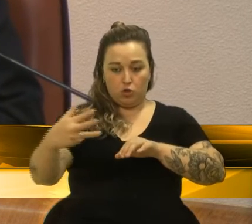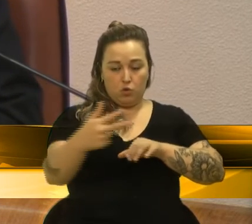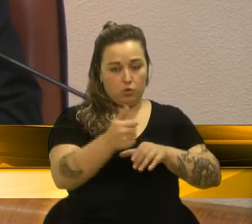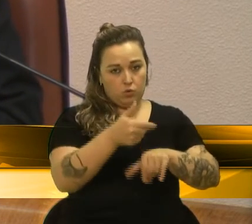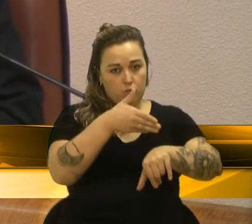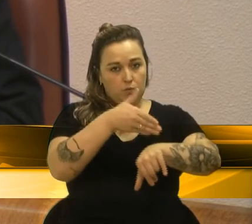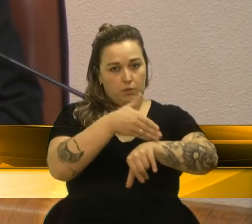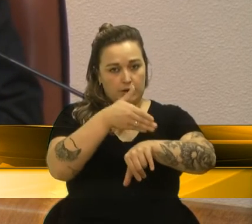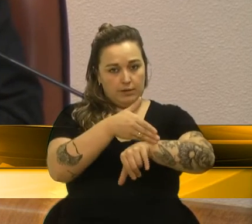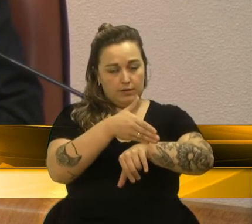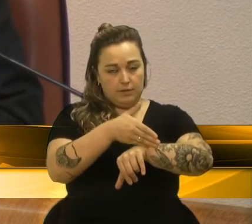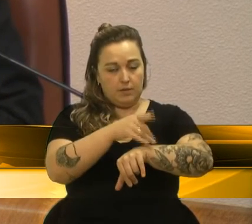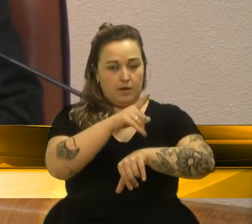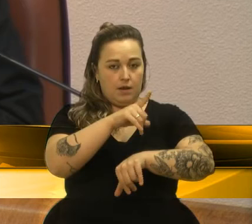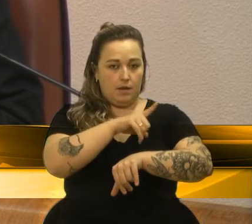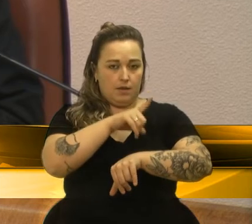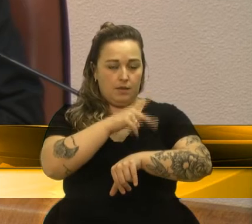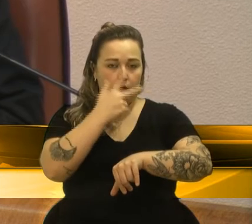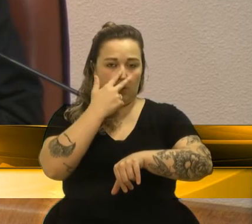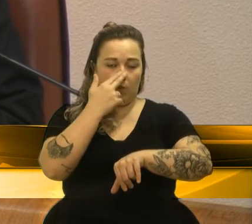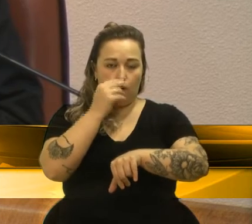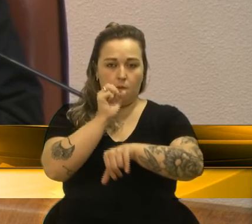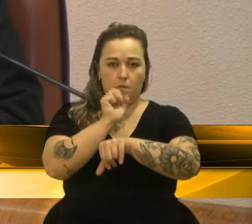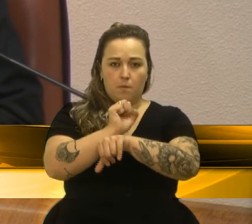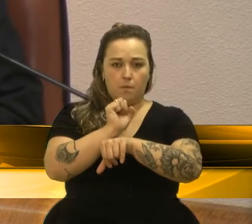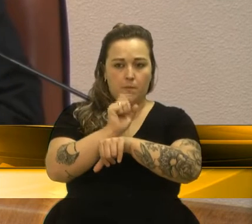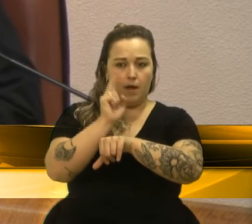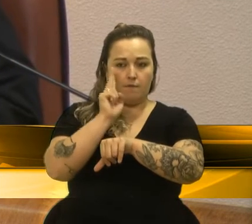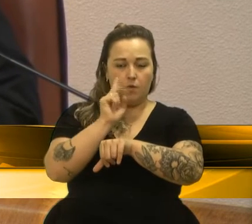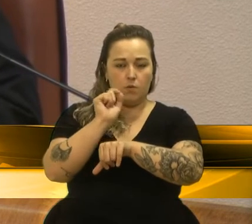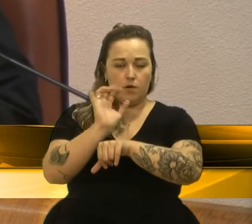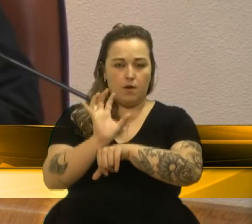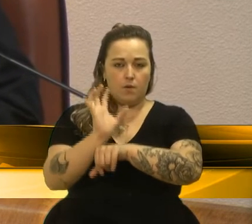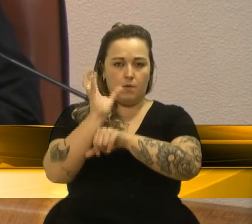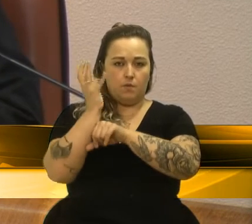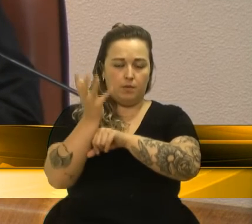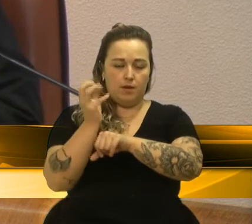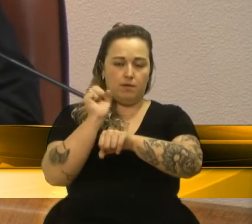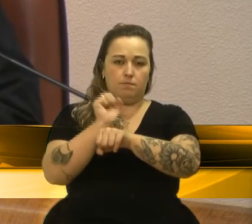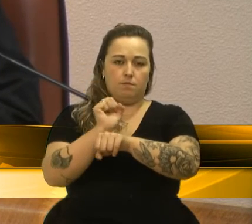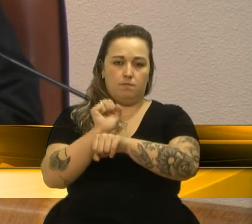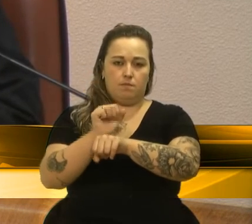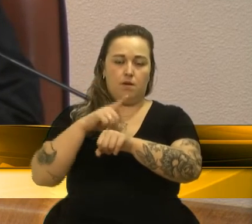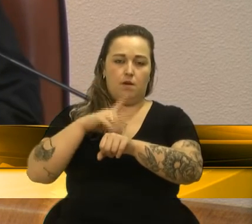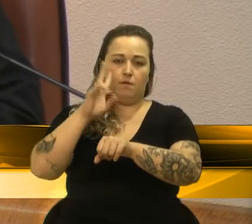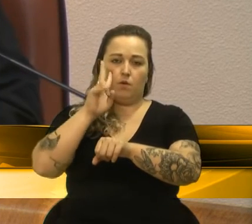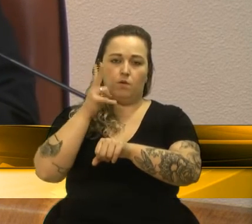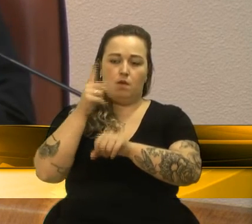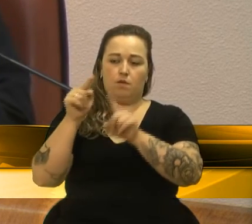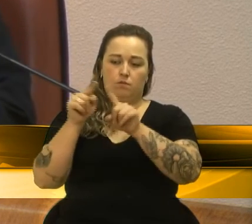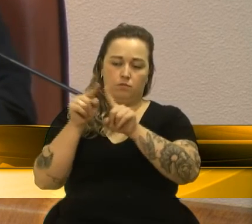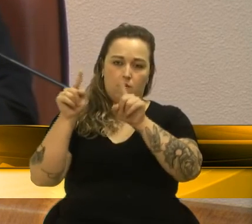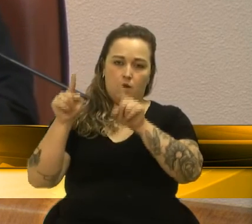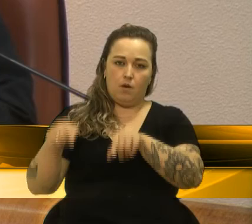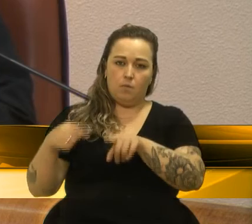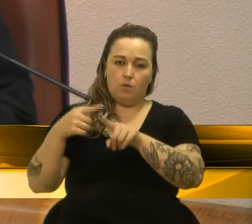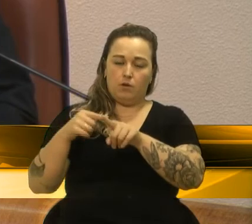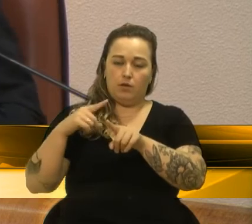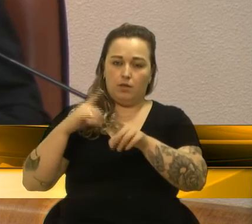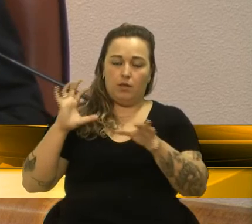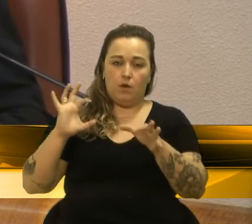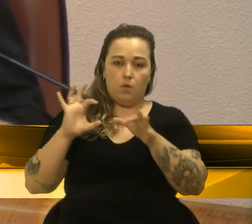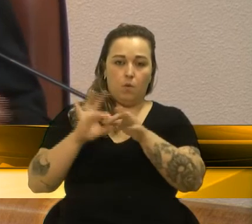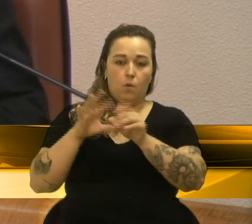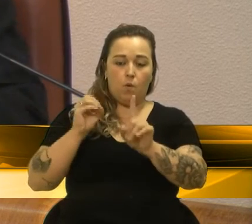ter sua esfera decisória reduzida, uma vez que passa de discricionária para vinculada.